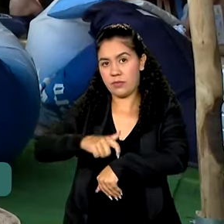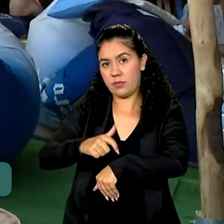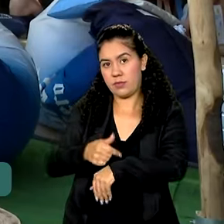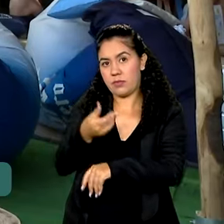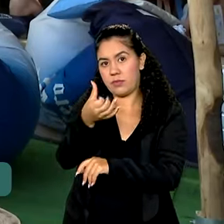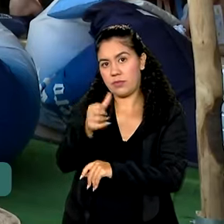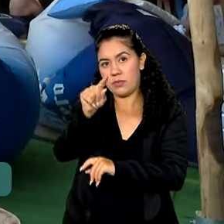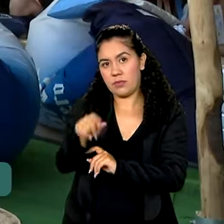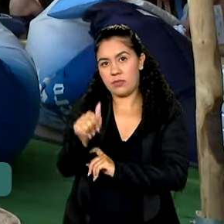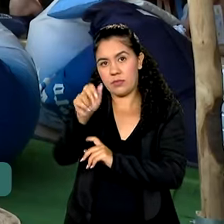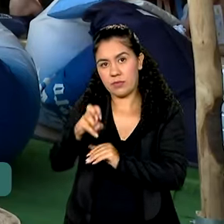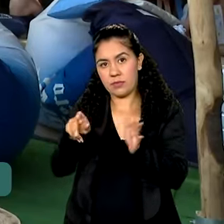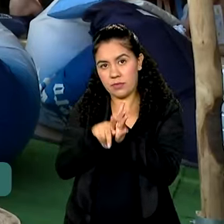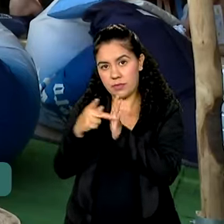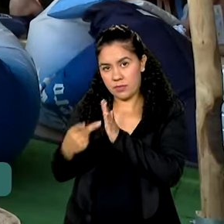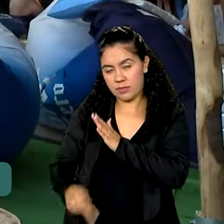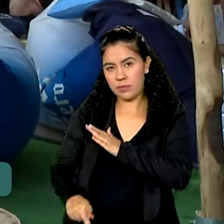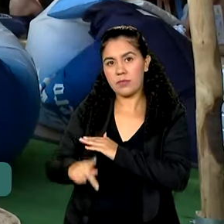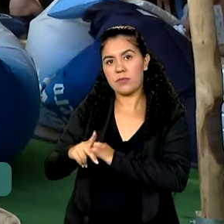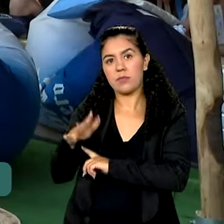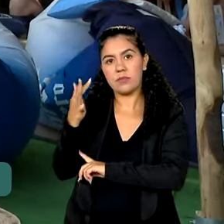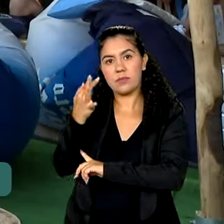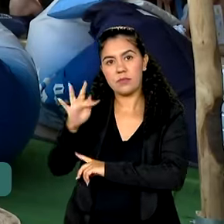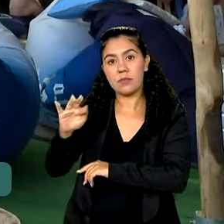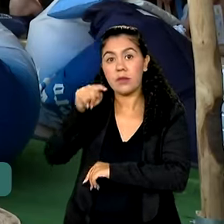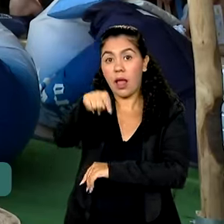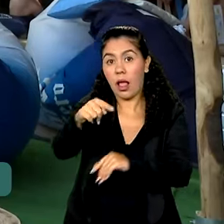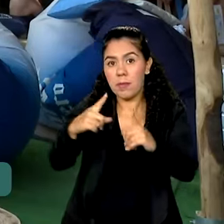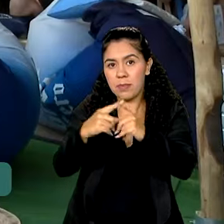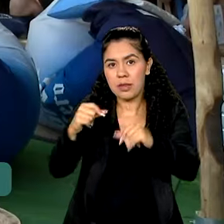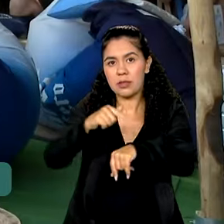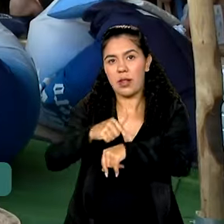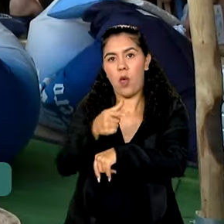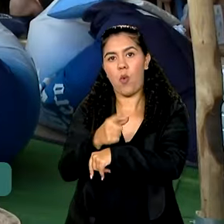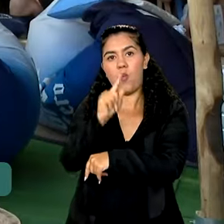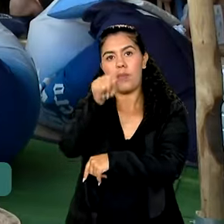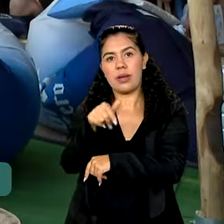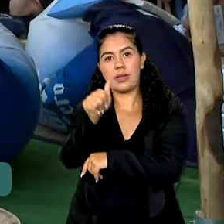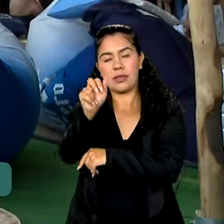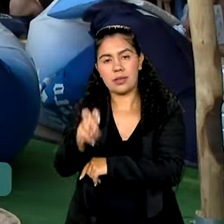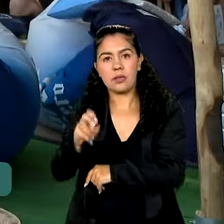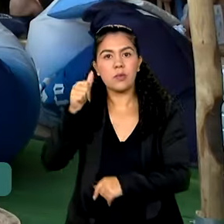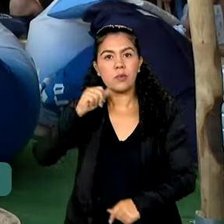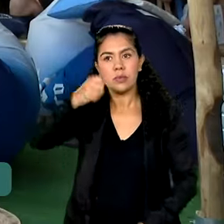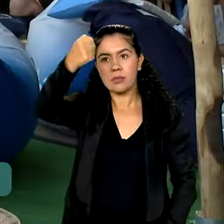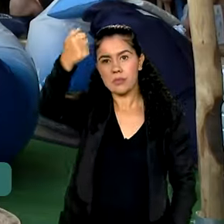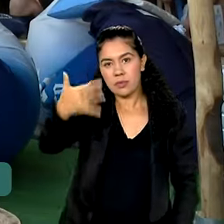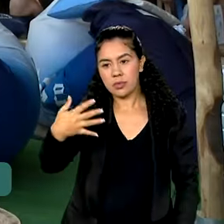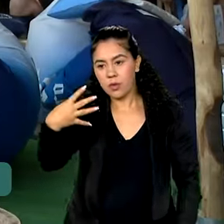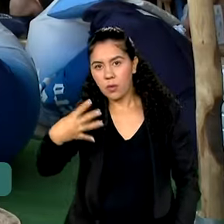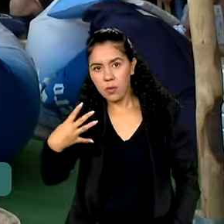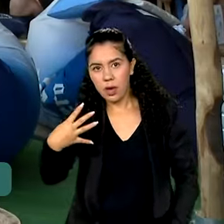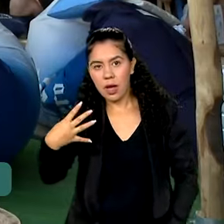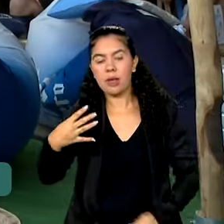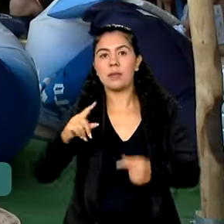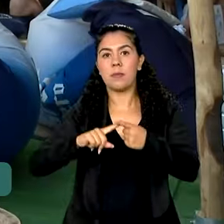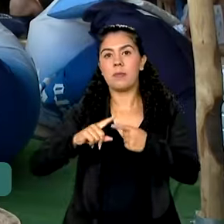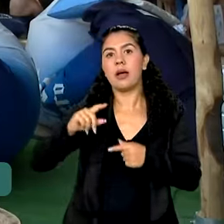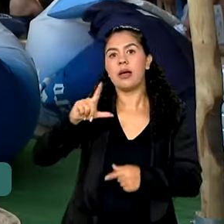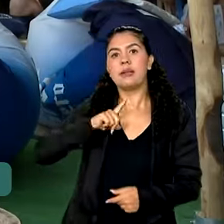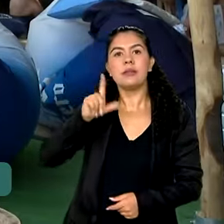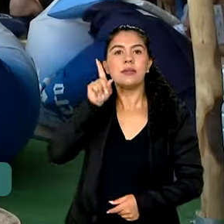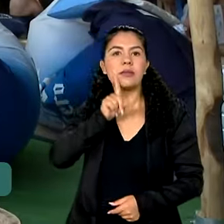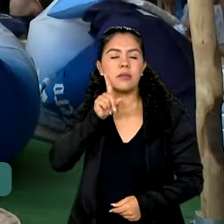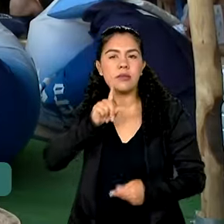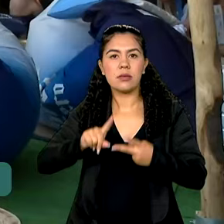aqui no horário local, 1h15 em Brasília. Elas se classificaram às finais em quarto lugar, atrás apenas dos Estados Unidos,